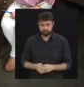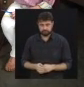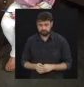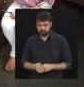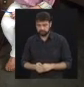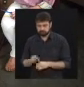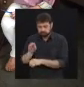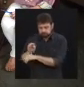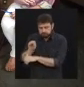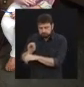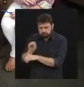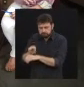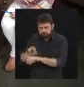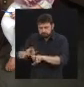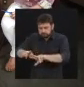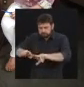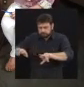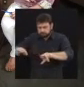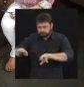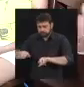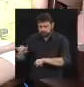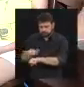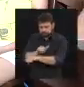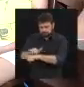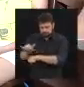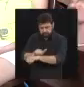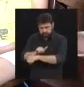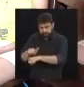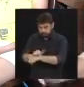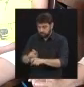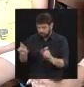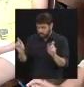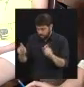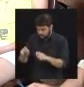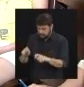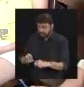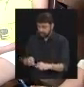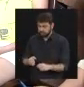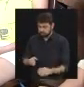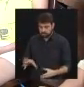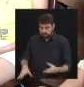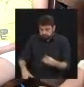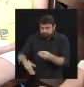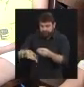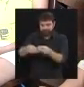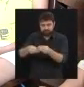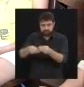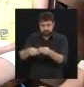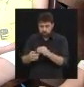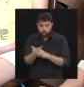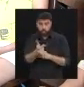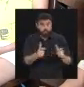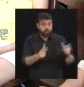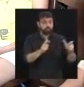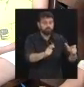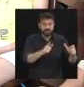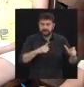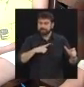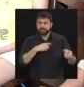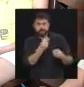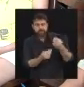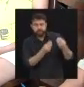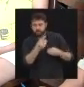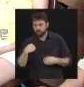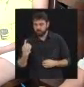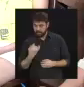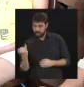alguma terapia um pouco diferente, né, alternativa, que podia até estar sendo oferecida em outro lugar, né, se